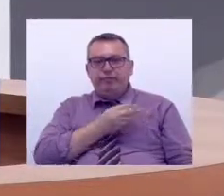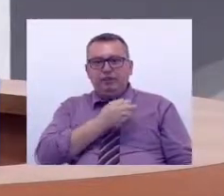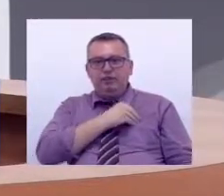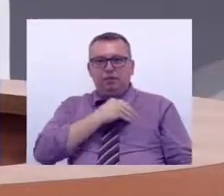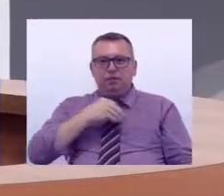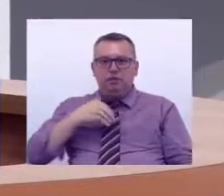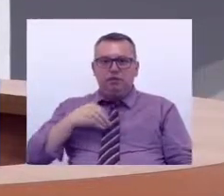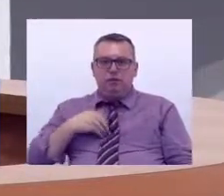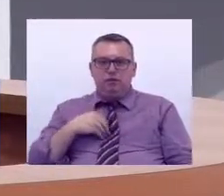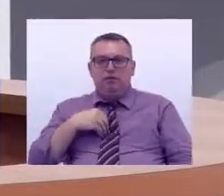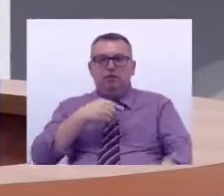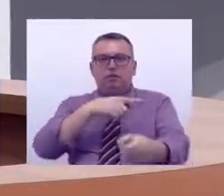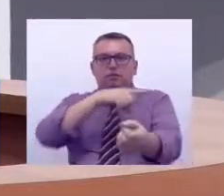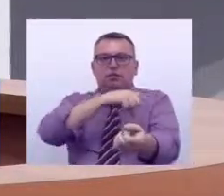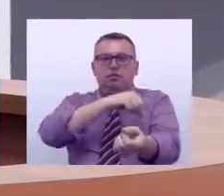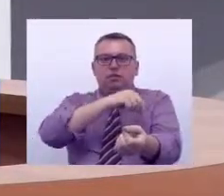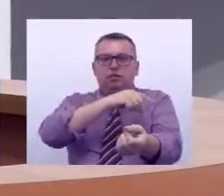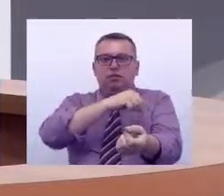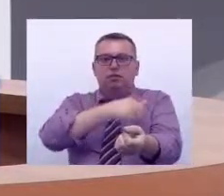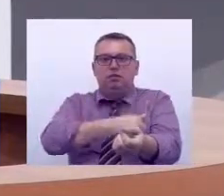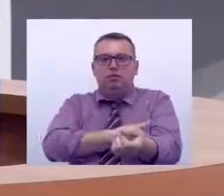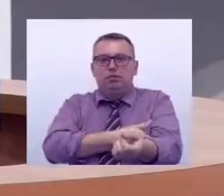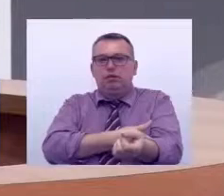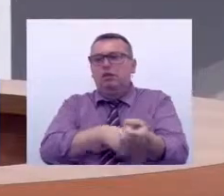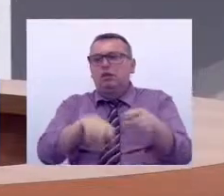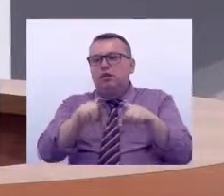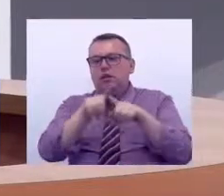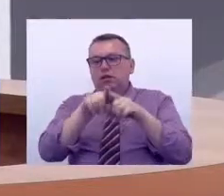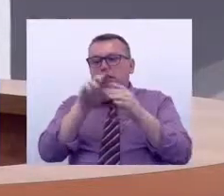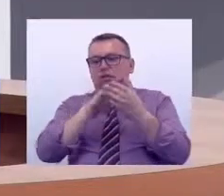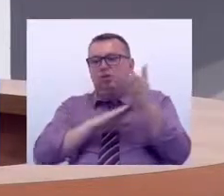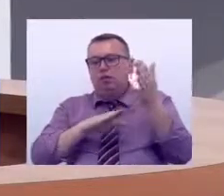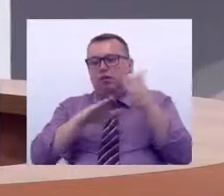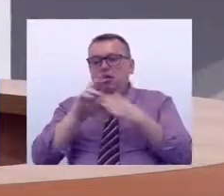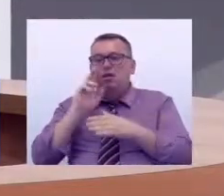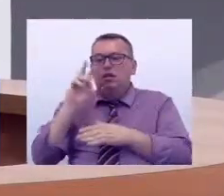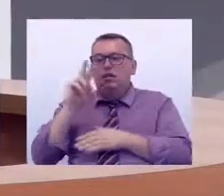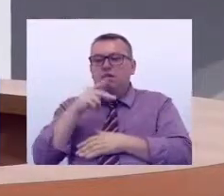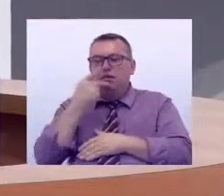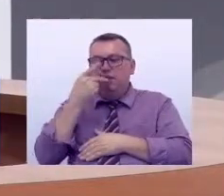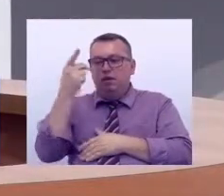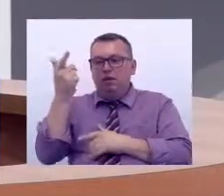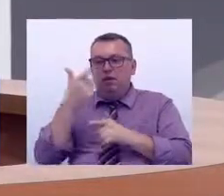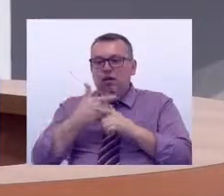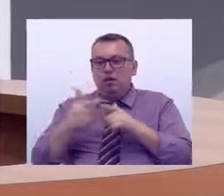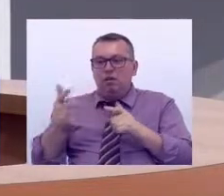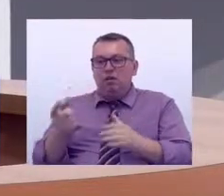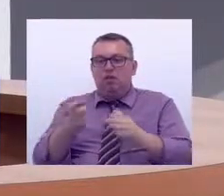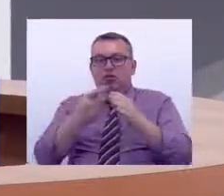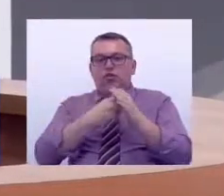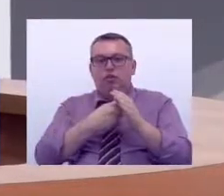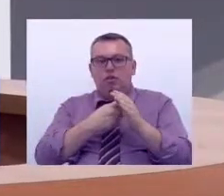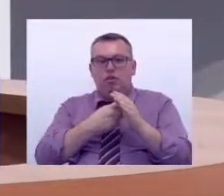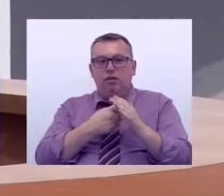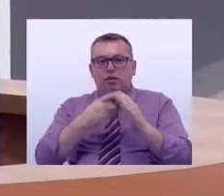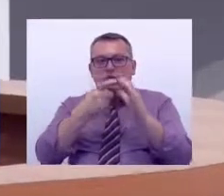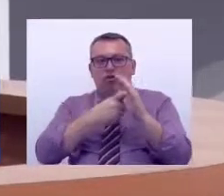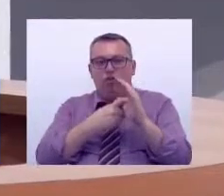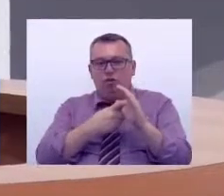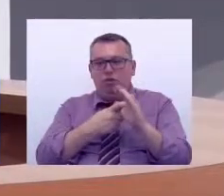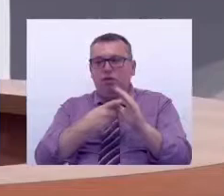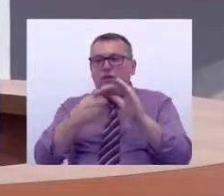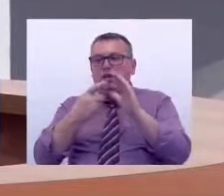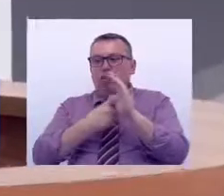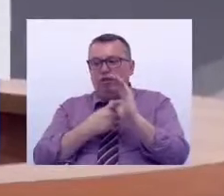em hemodiálise. E todas as vezes a gente vem falar sobre a dívida contraída por aquele